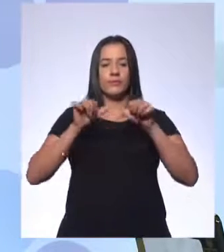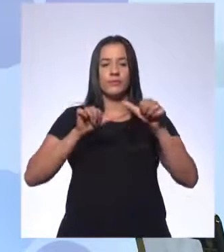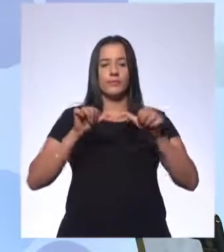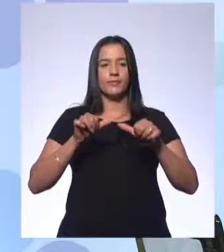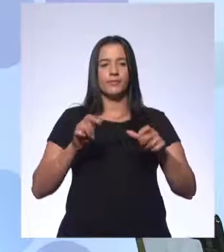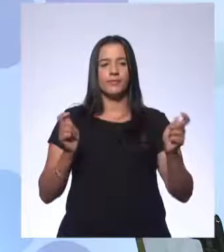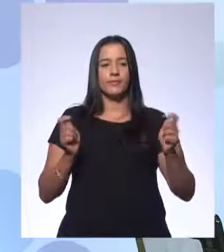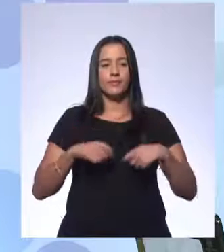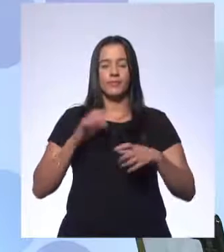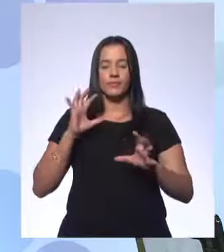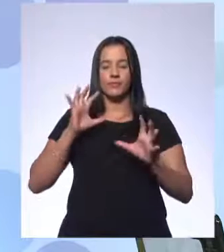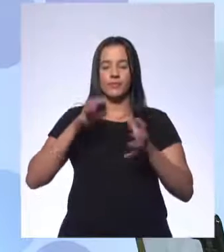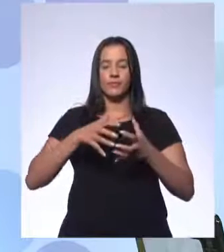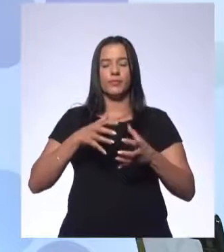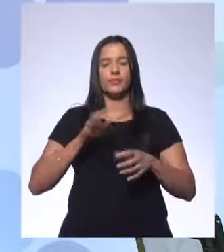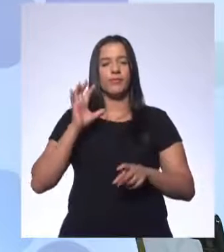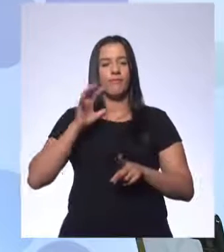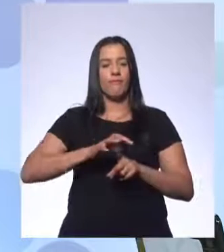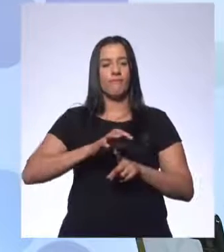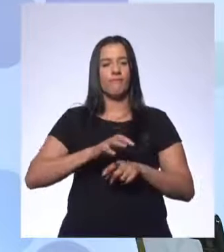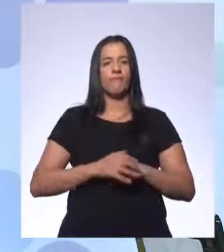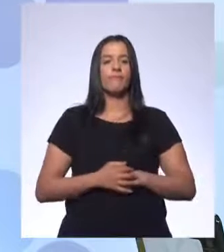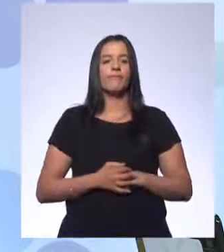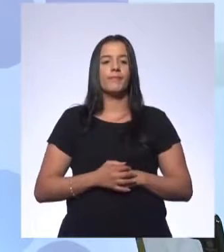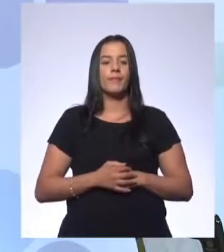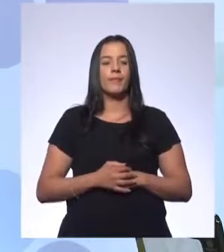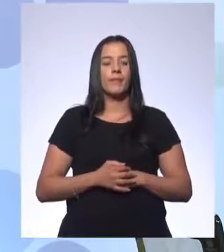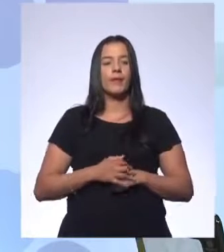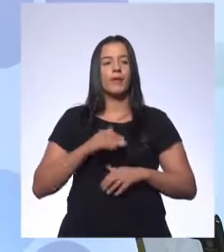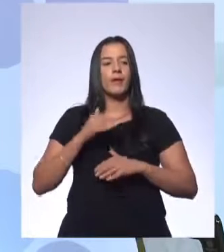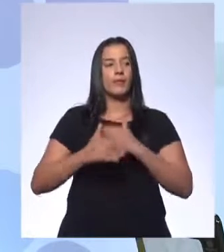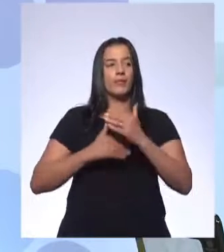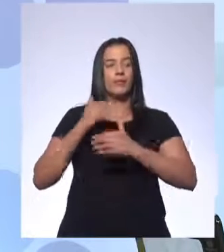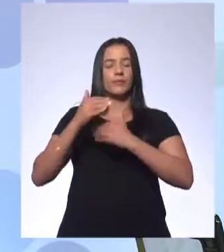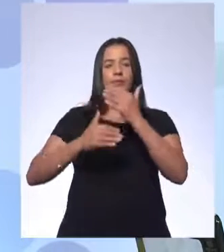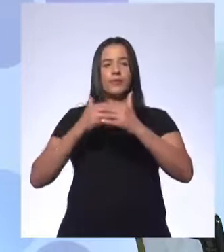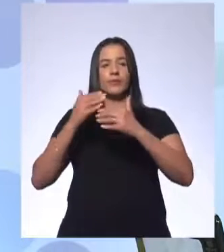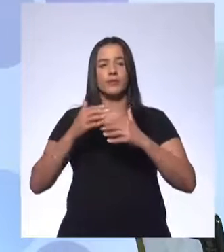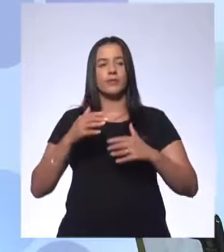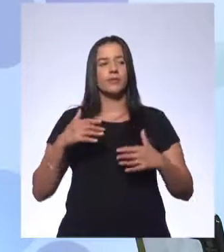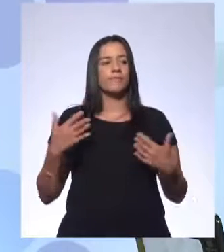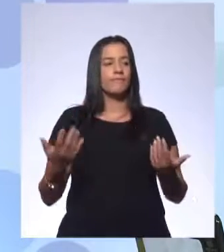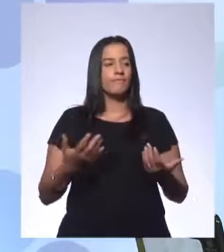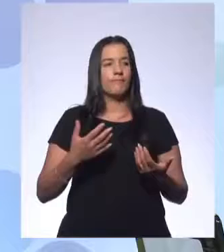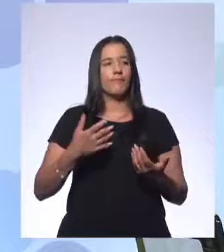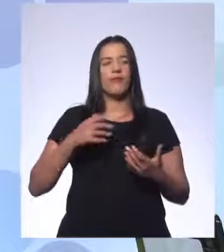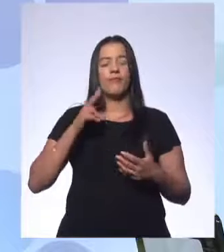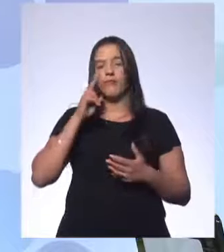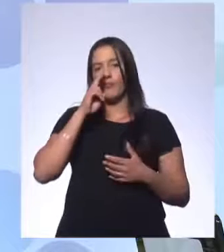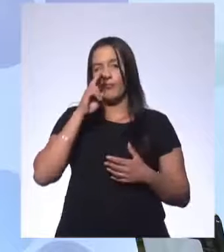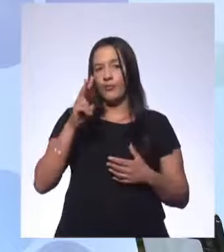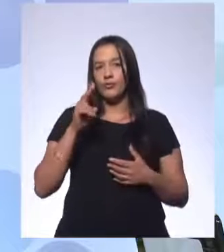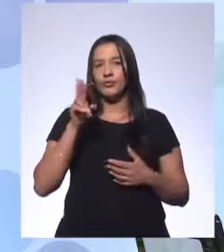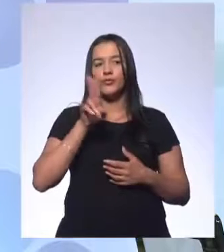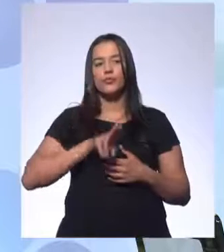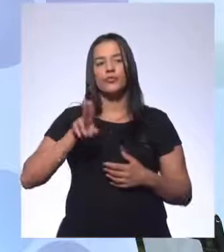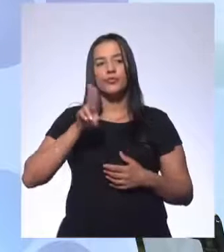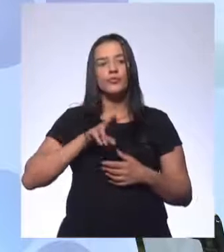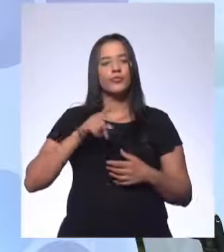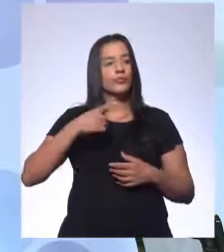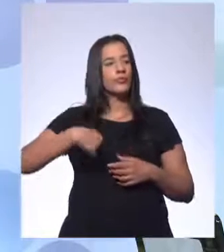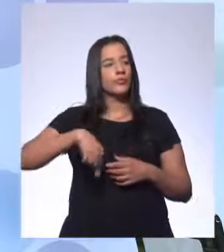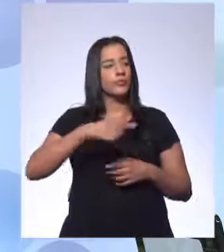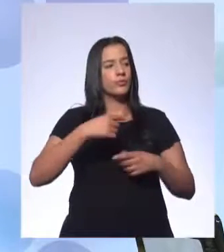de grande intensidade, né? É um processo tão maluco e tão útil que a gente